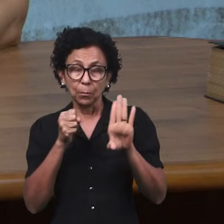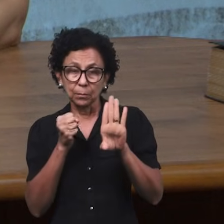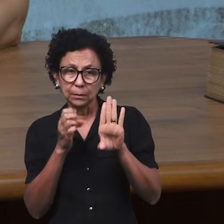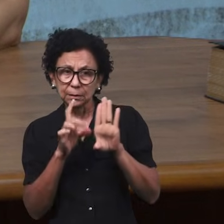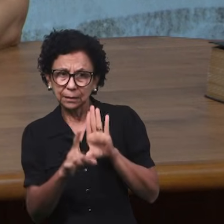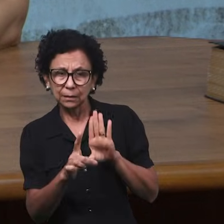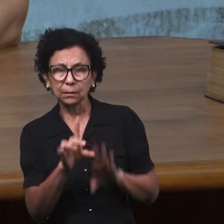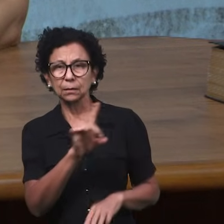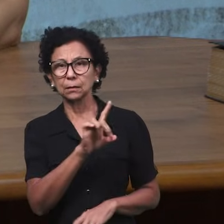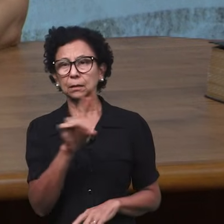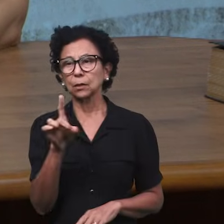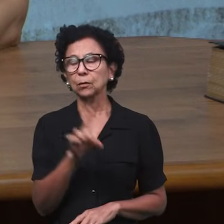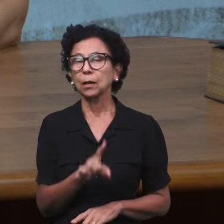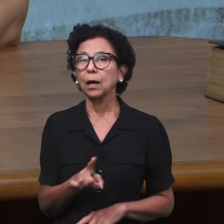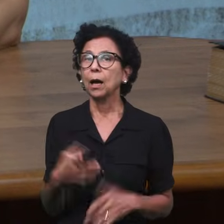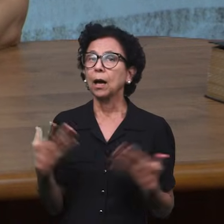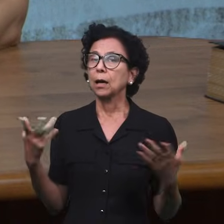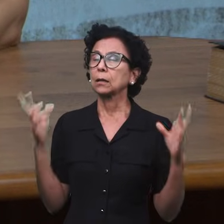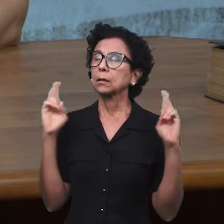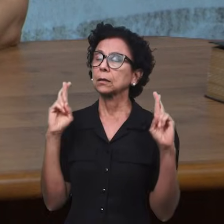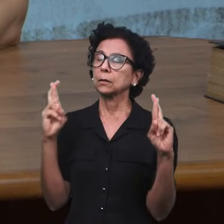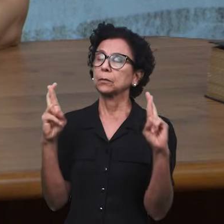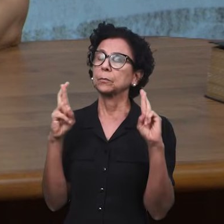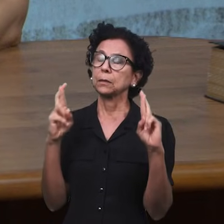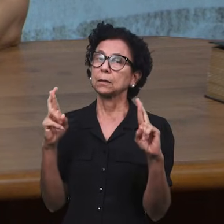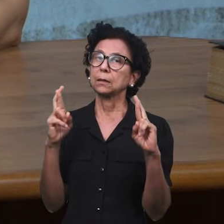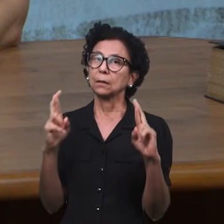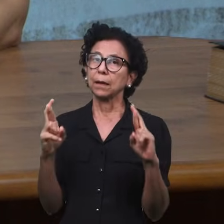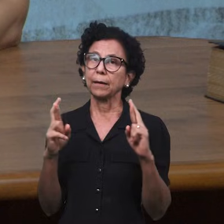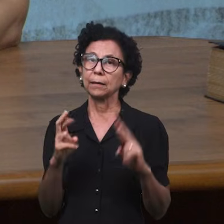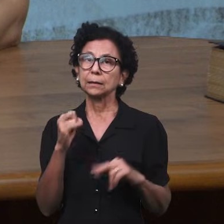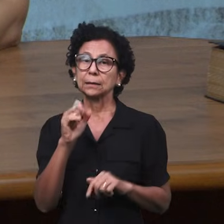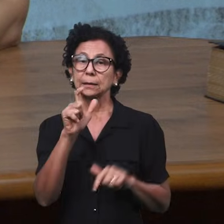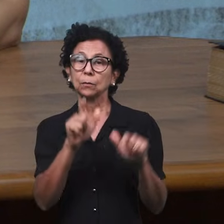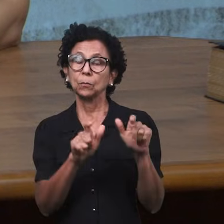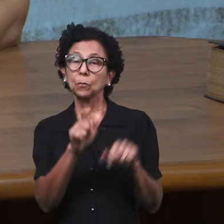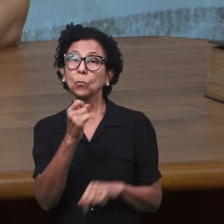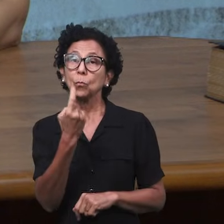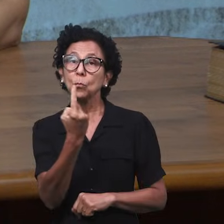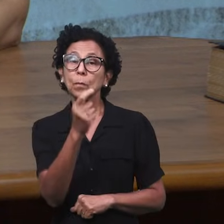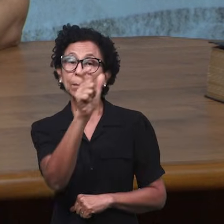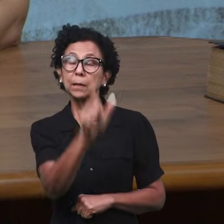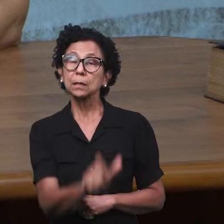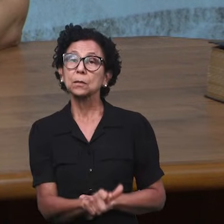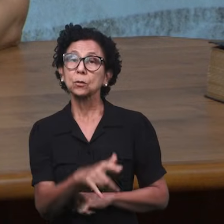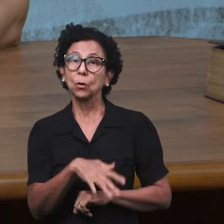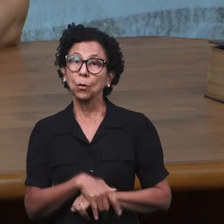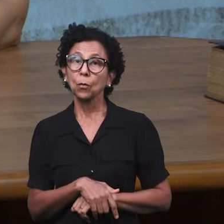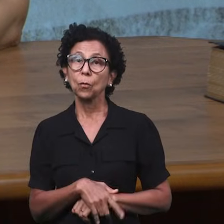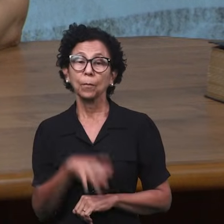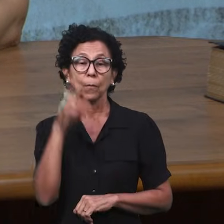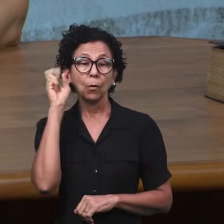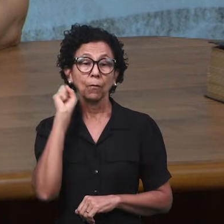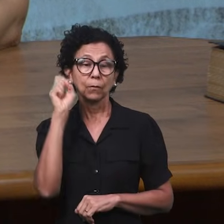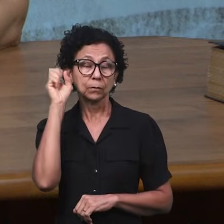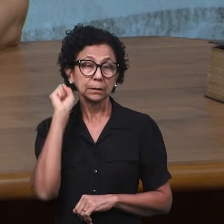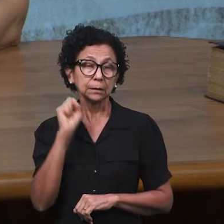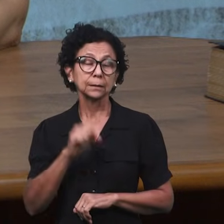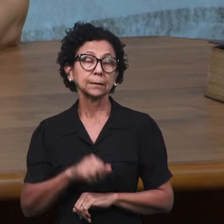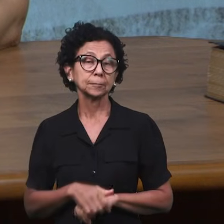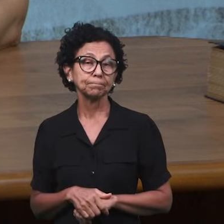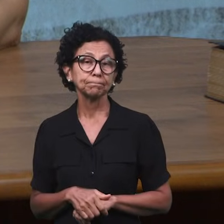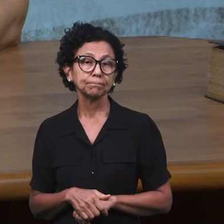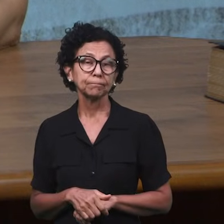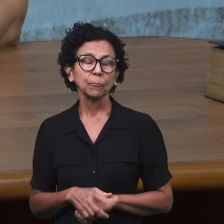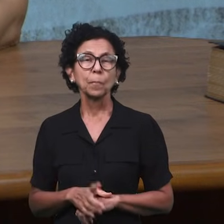Ah, quem me dera um que me ouvisse. Eis que o meu intento é que